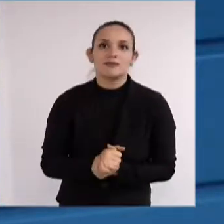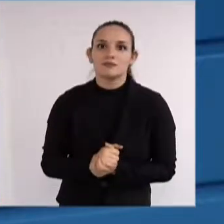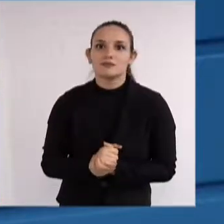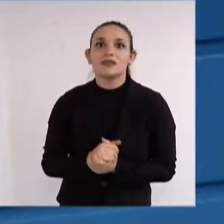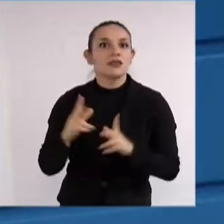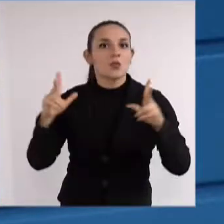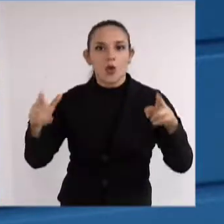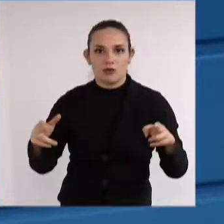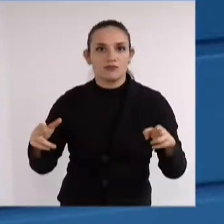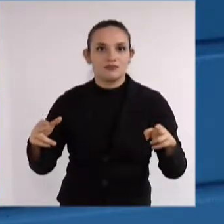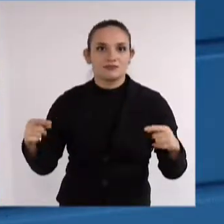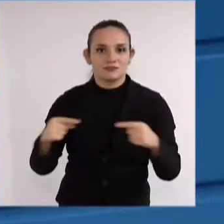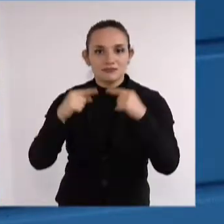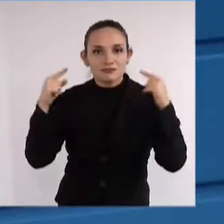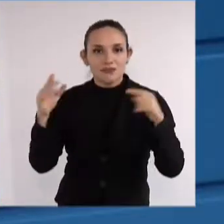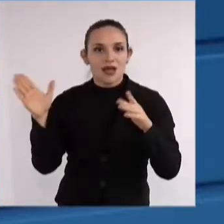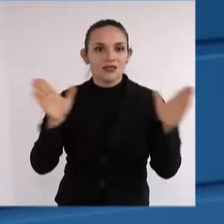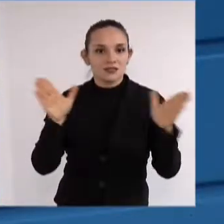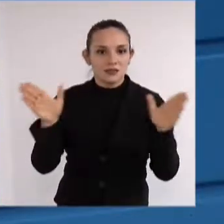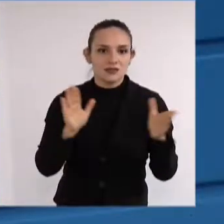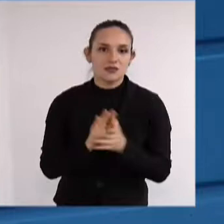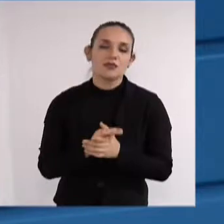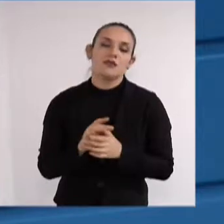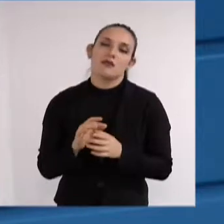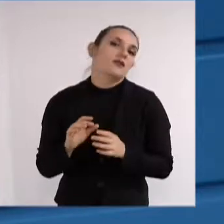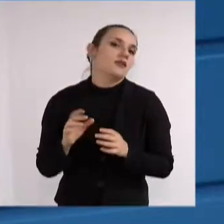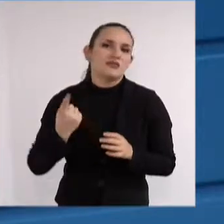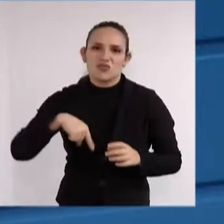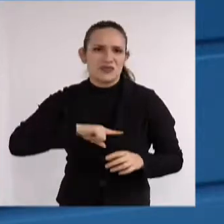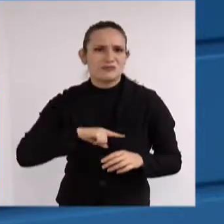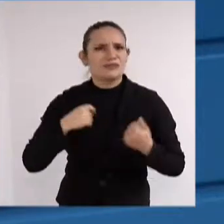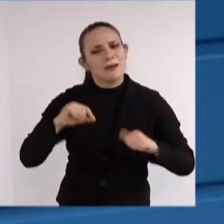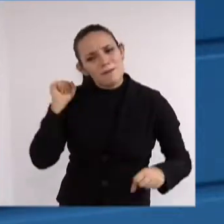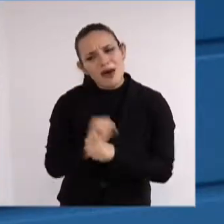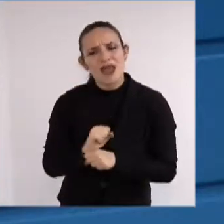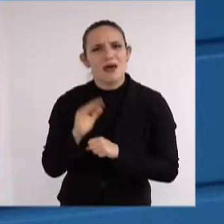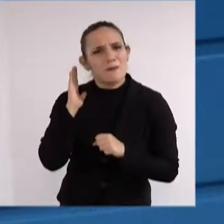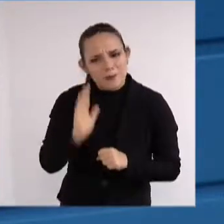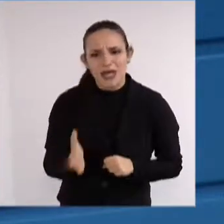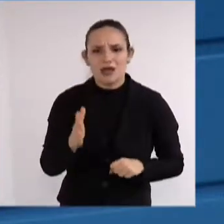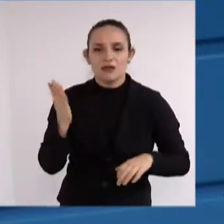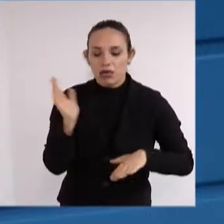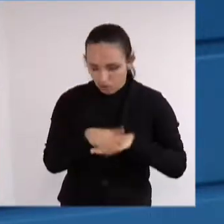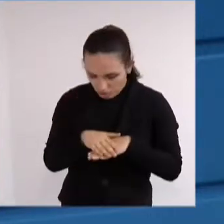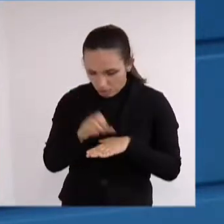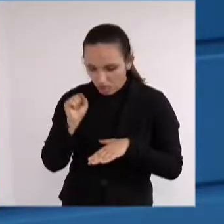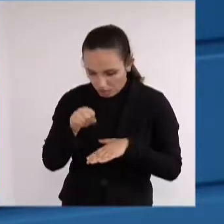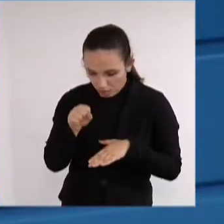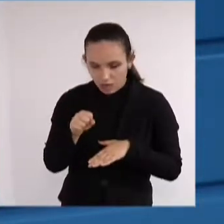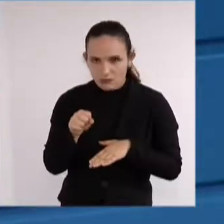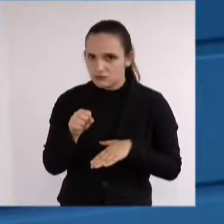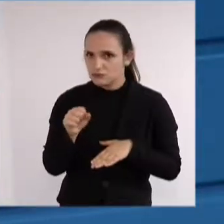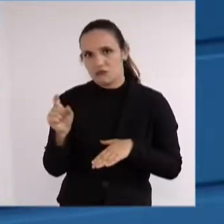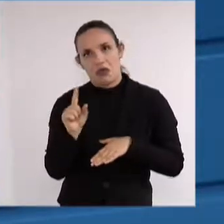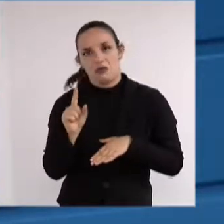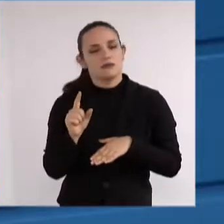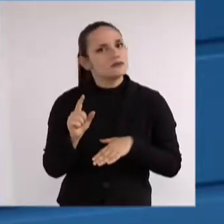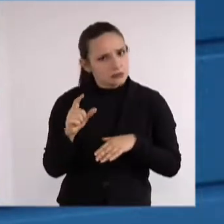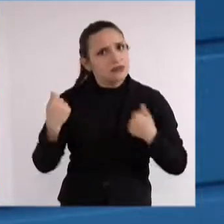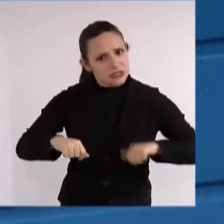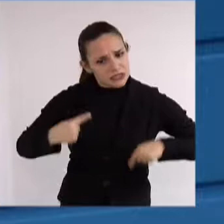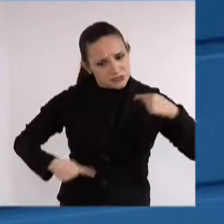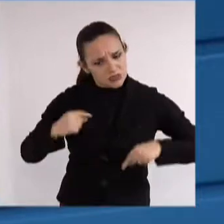nós temos que parar de só baixar a cabeça e falar, não, é sim, é não. Não, temos que discutir. E essa